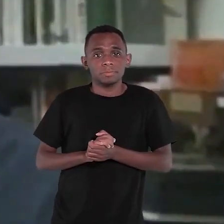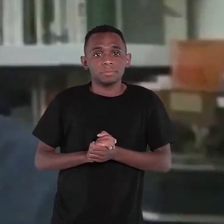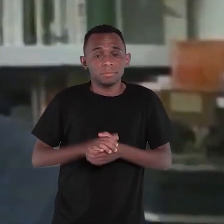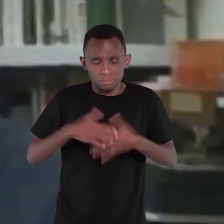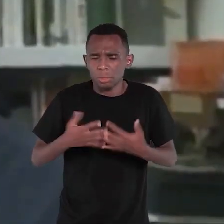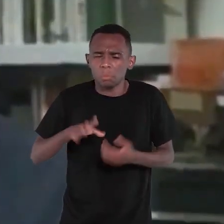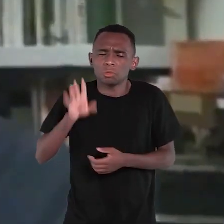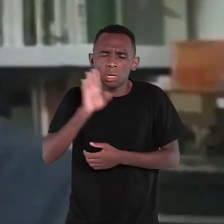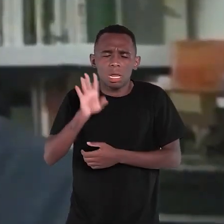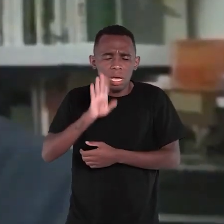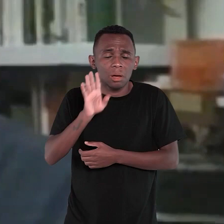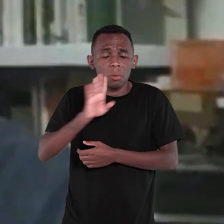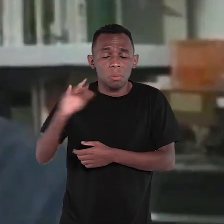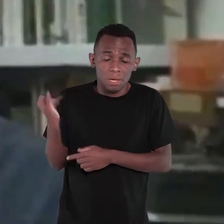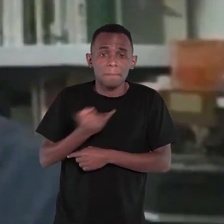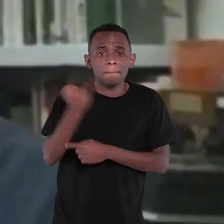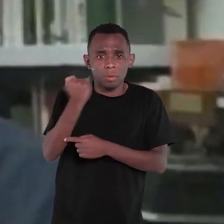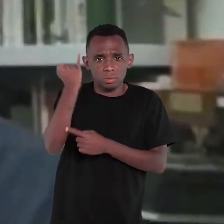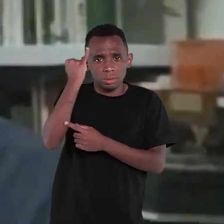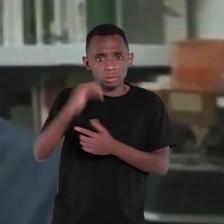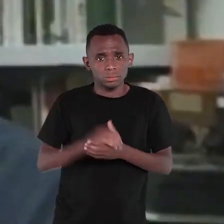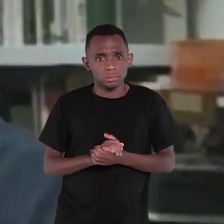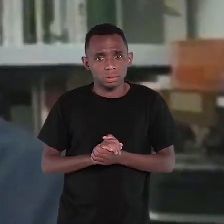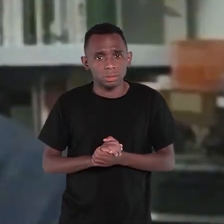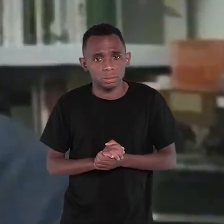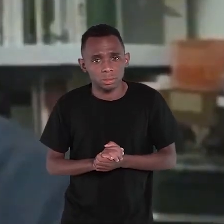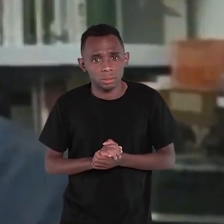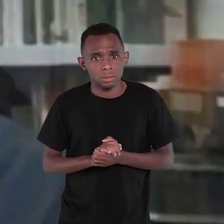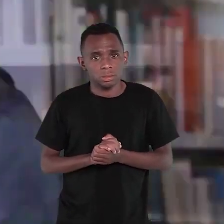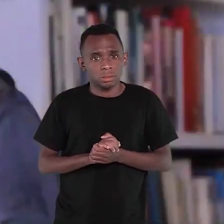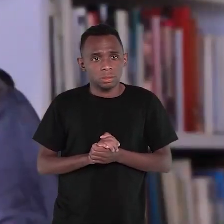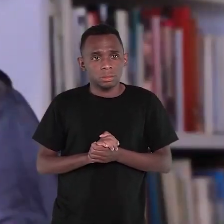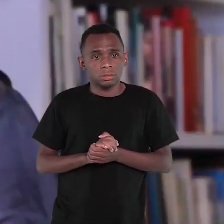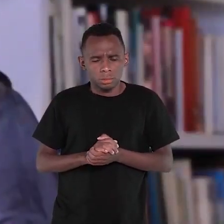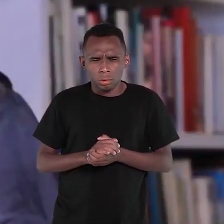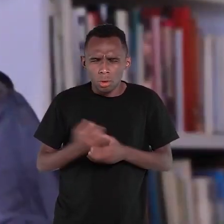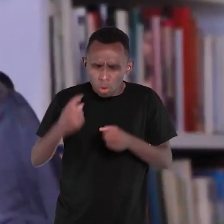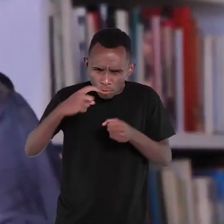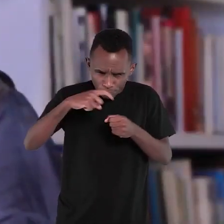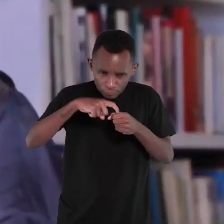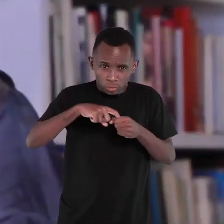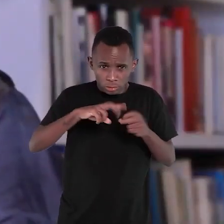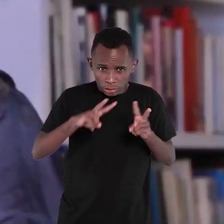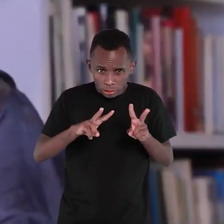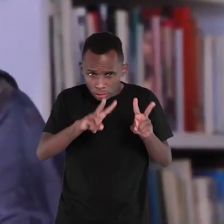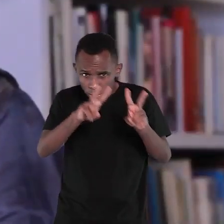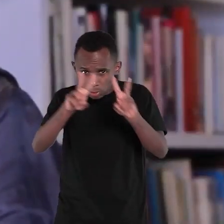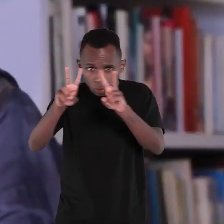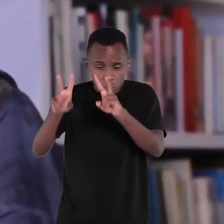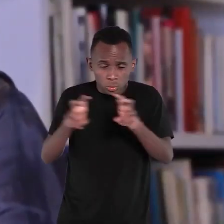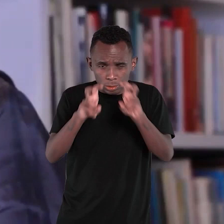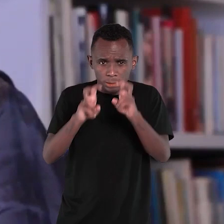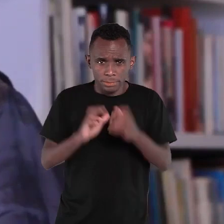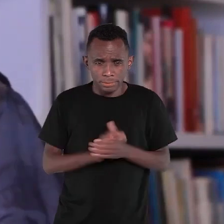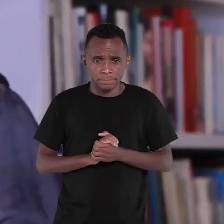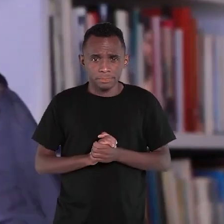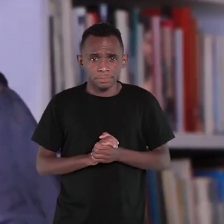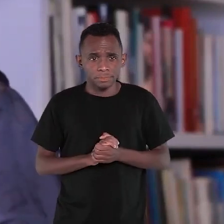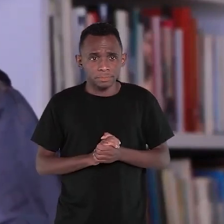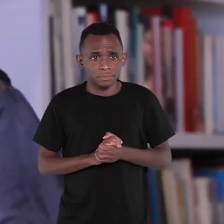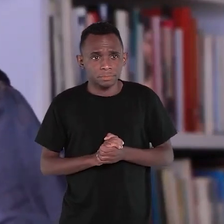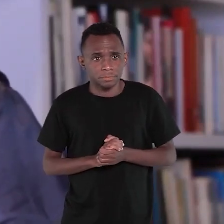né? E é bem legal mesmo a gente fazer parte disso. Sem dúvida. Mas vamos voltar um pouquinho nesse campo de